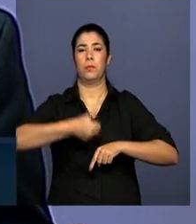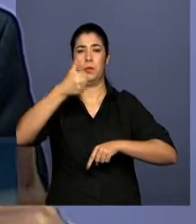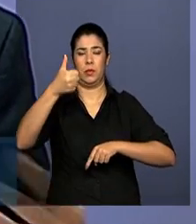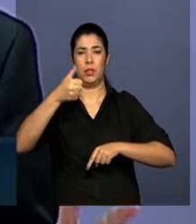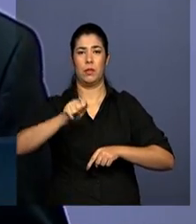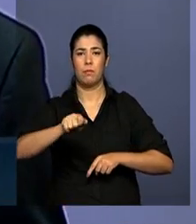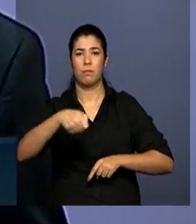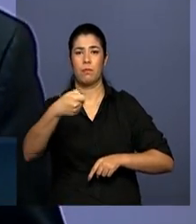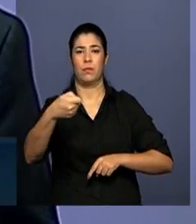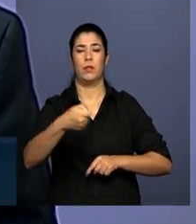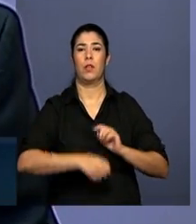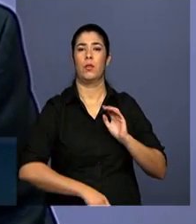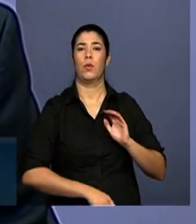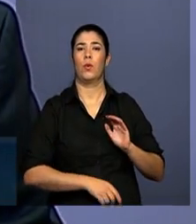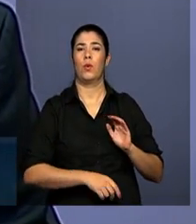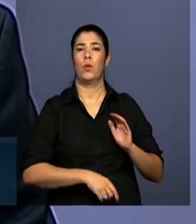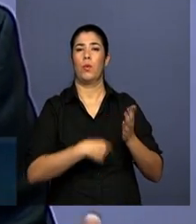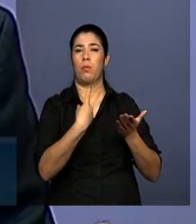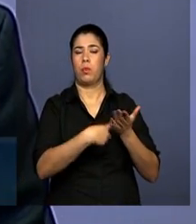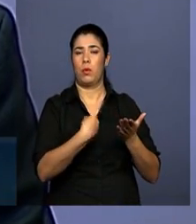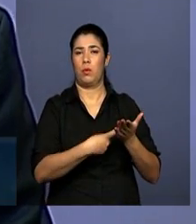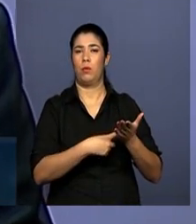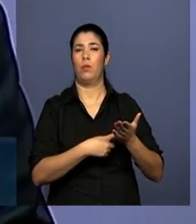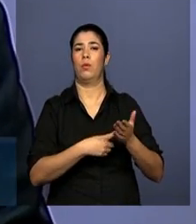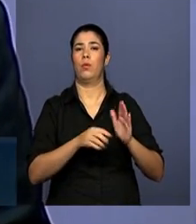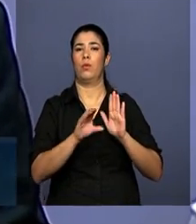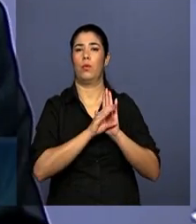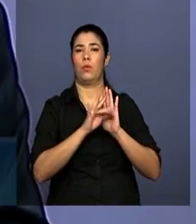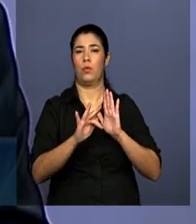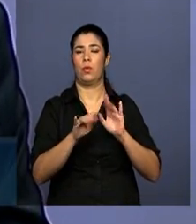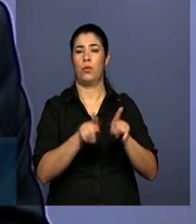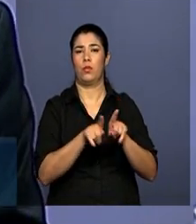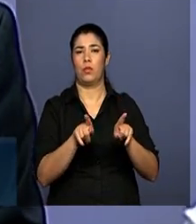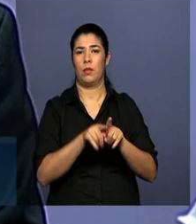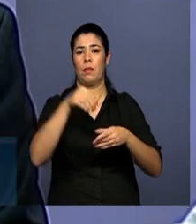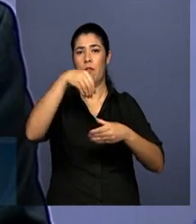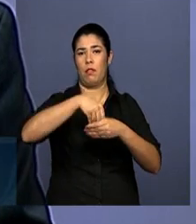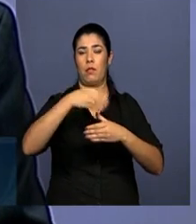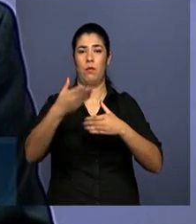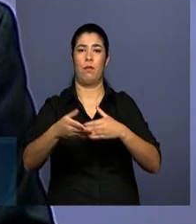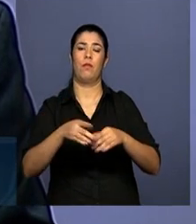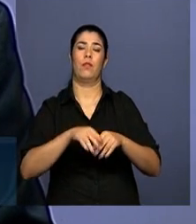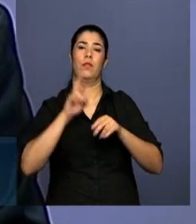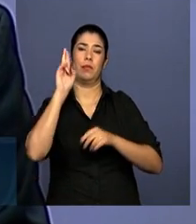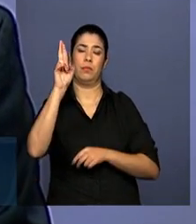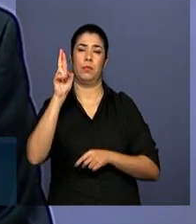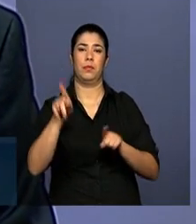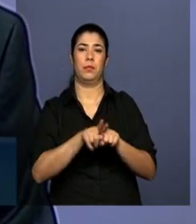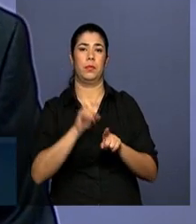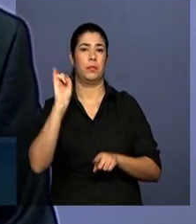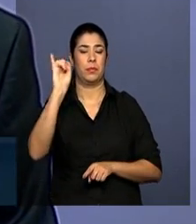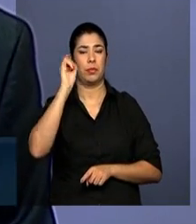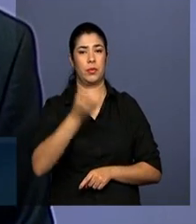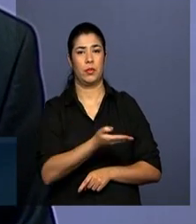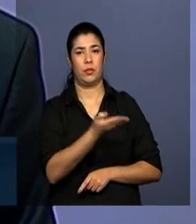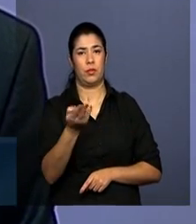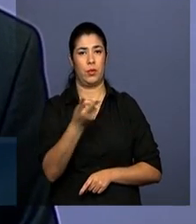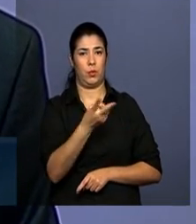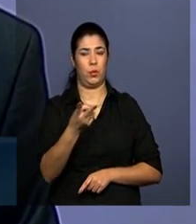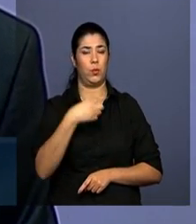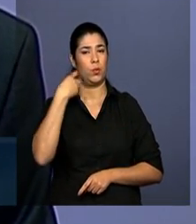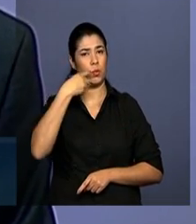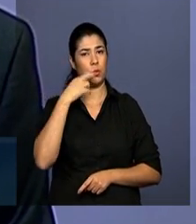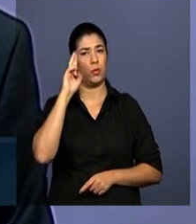marco regulatório, da nossa legislação constitucional e infraconstitucional. Então, é muito importante contar com a presença das duas